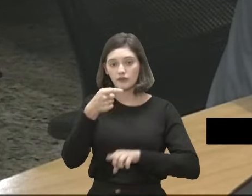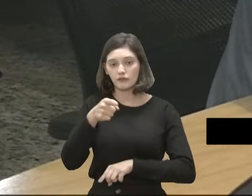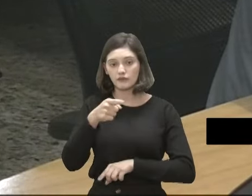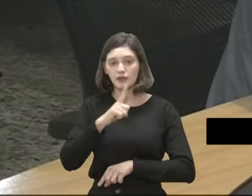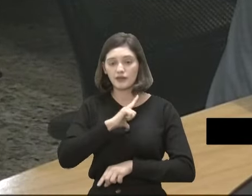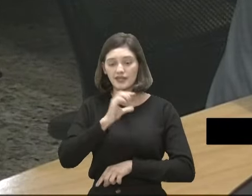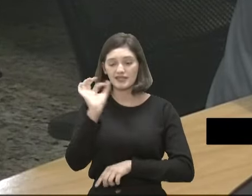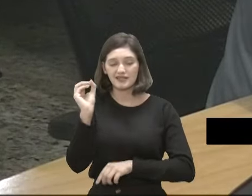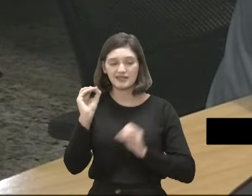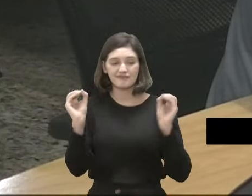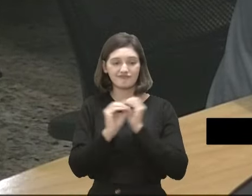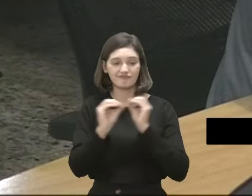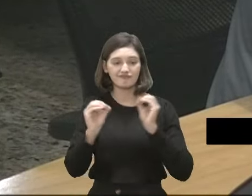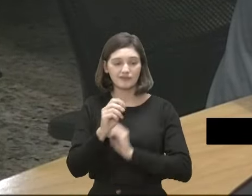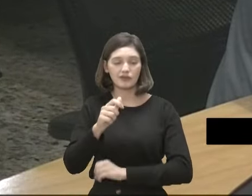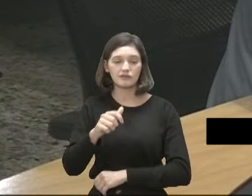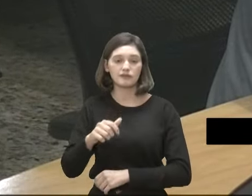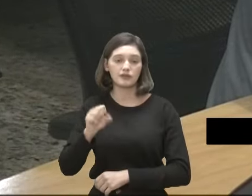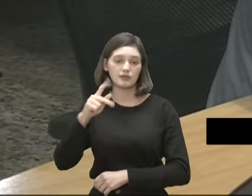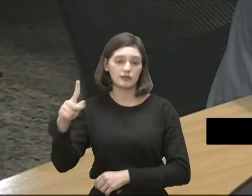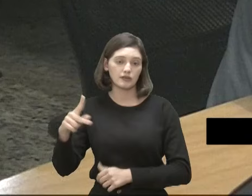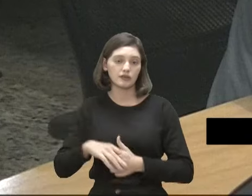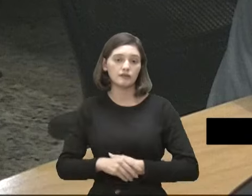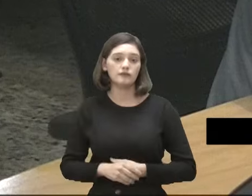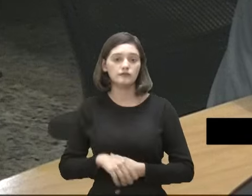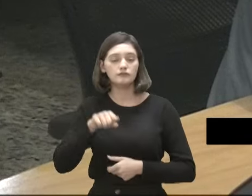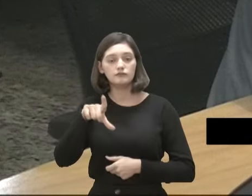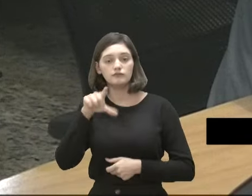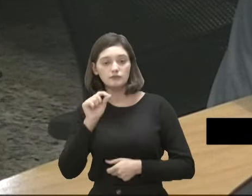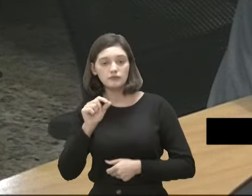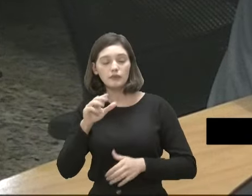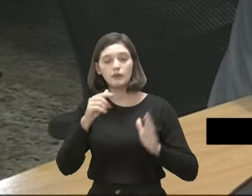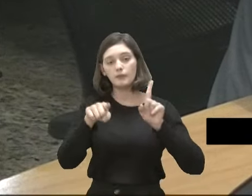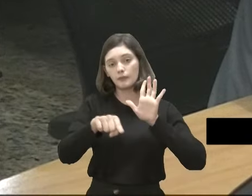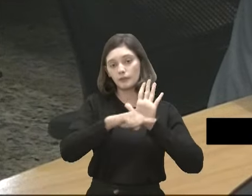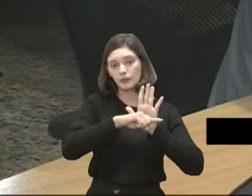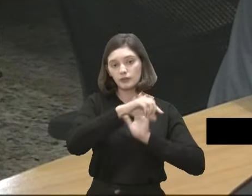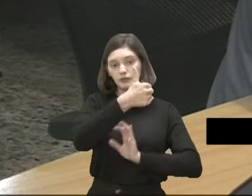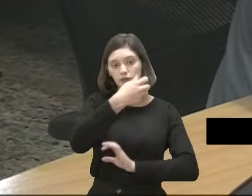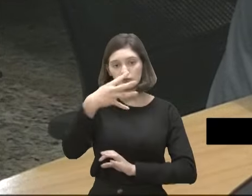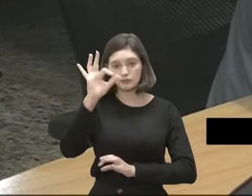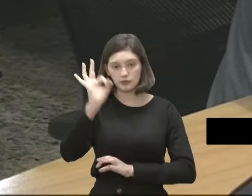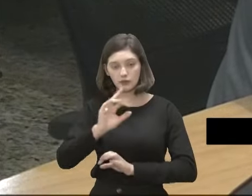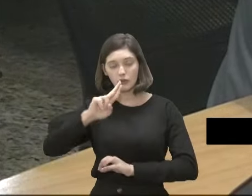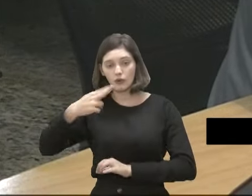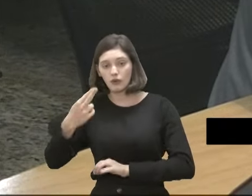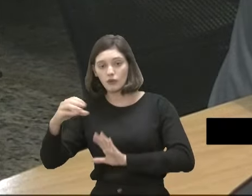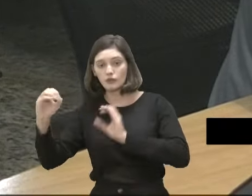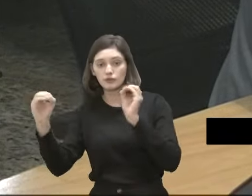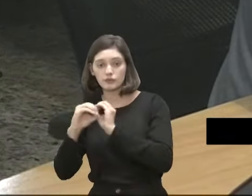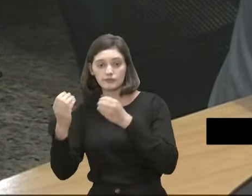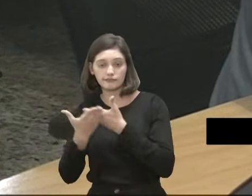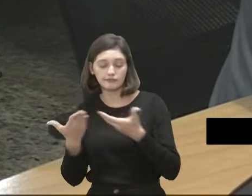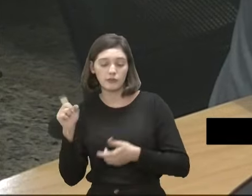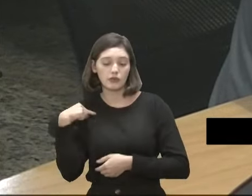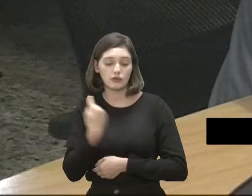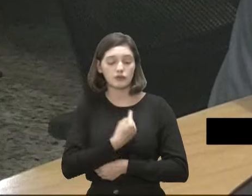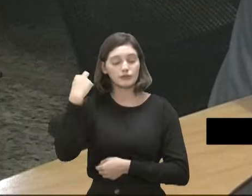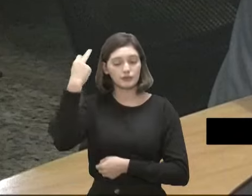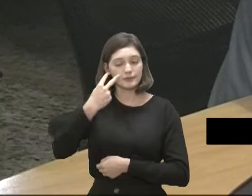de aposentadoria, né? Então você prefere receber menos 14% ou receber zero. Era esse impasse que nós,